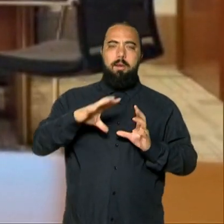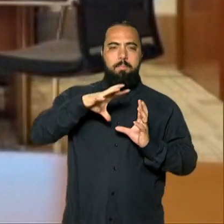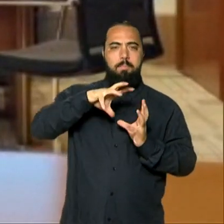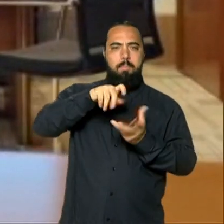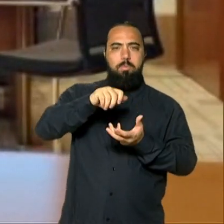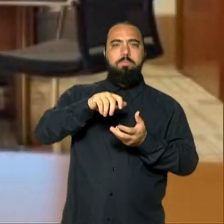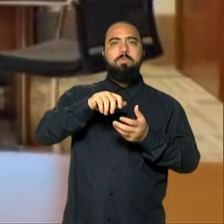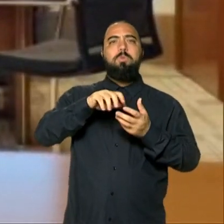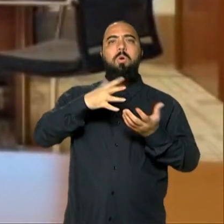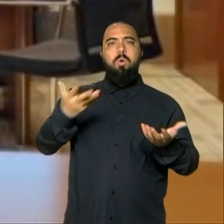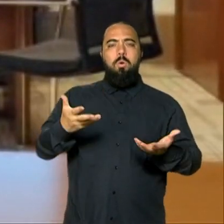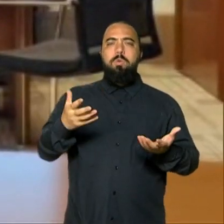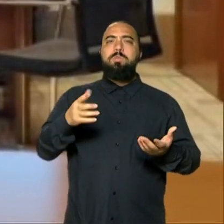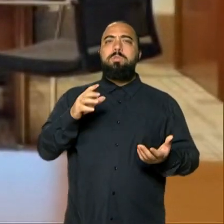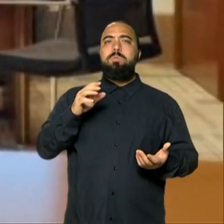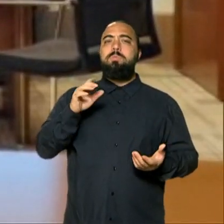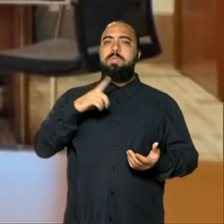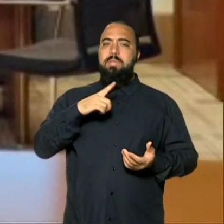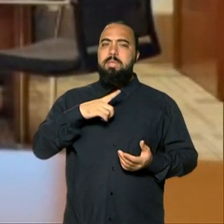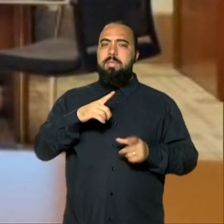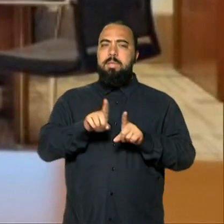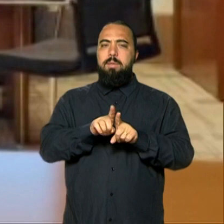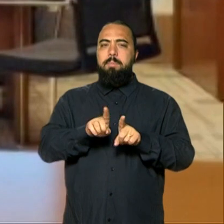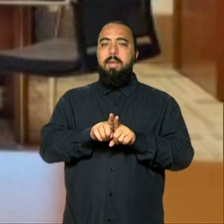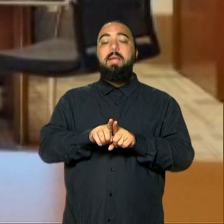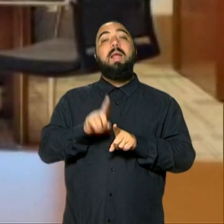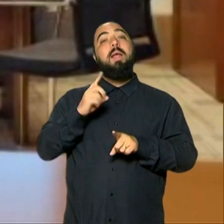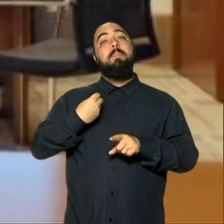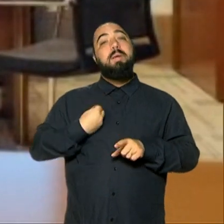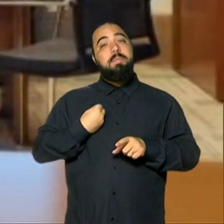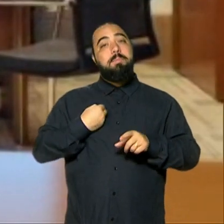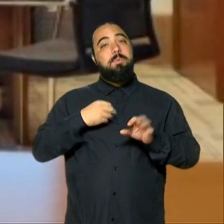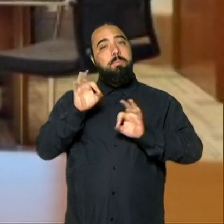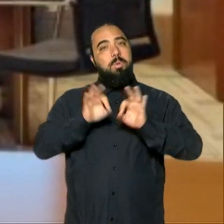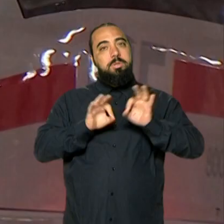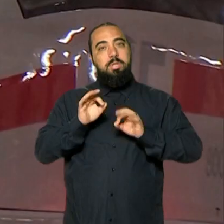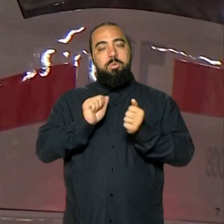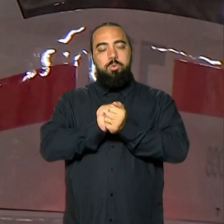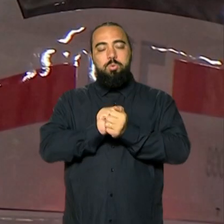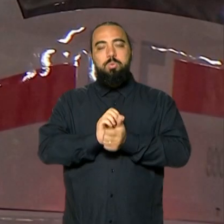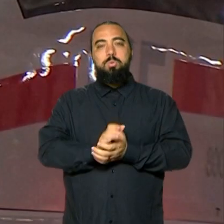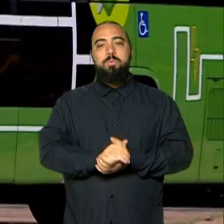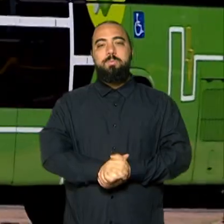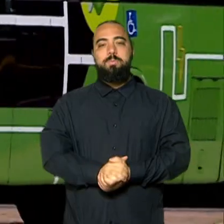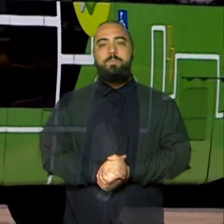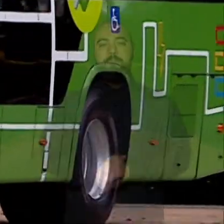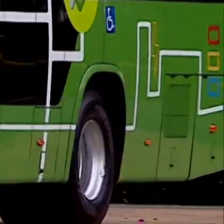representadas, como é o caso da WEG, participando desse projeto junto com as nossas unidades.